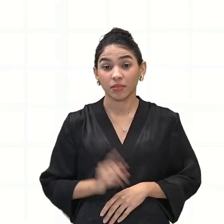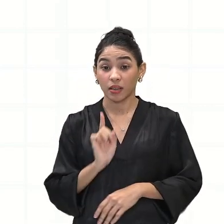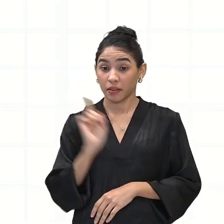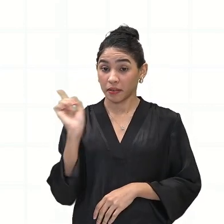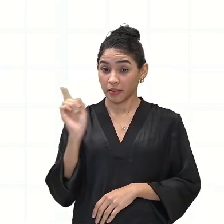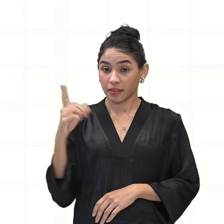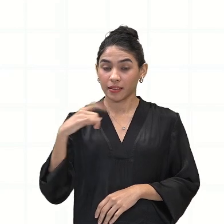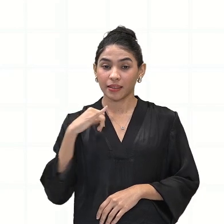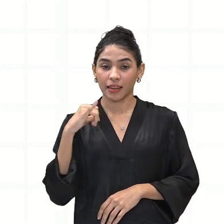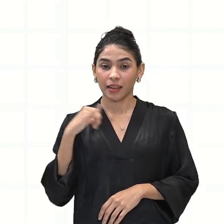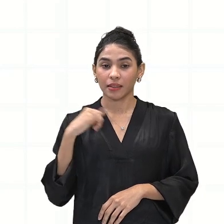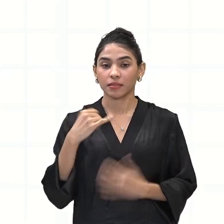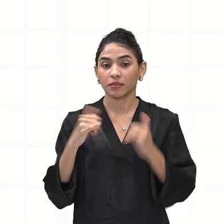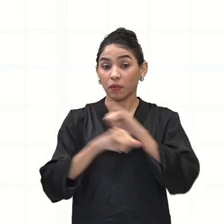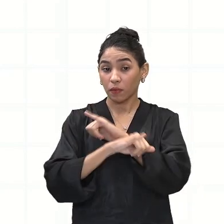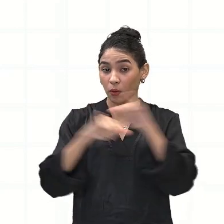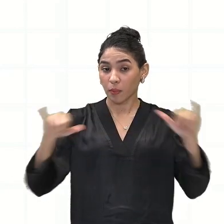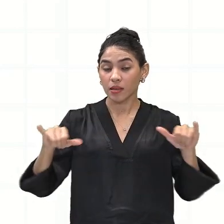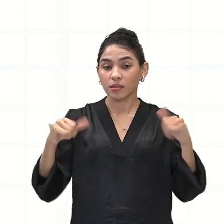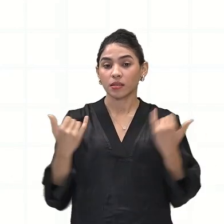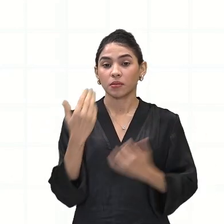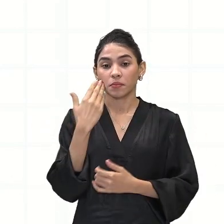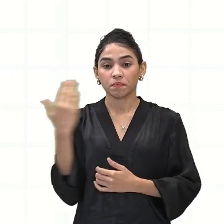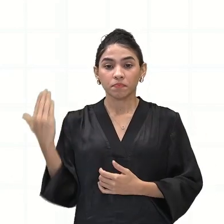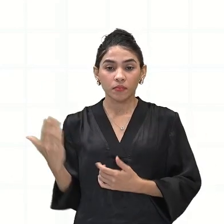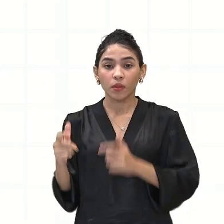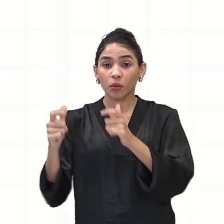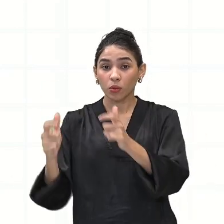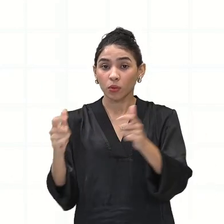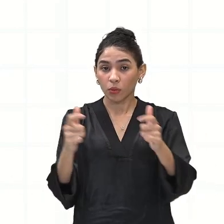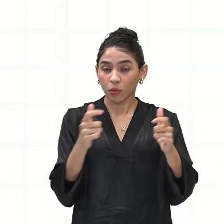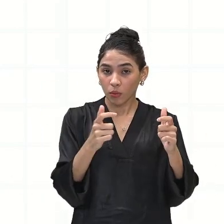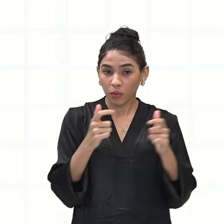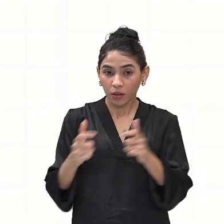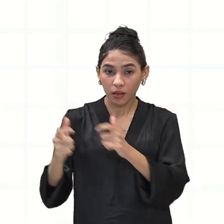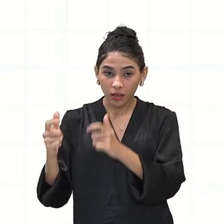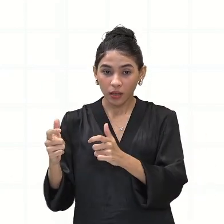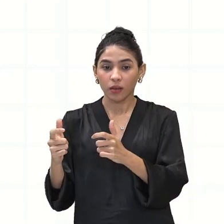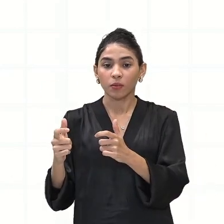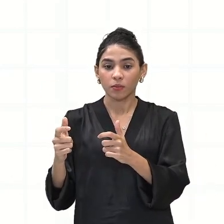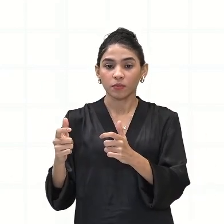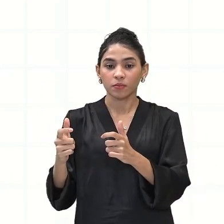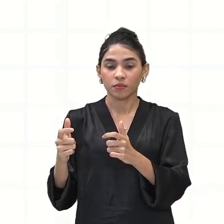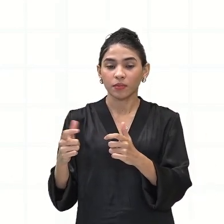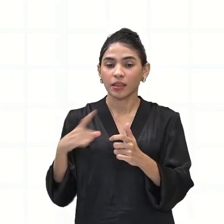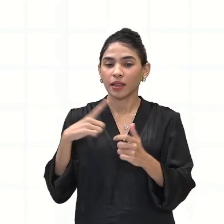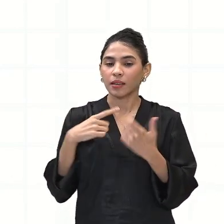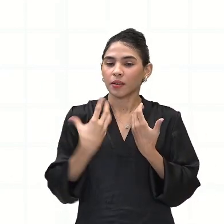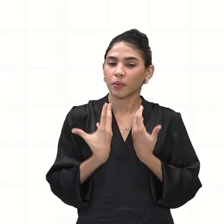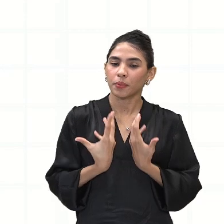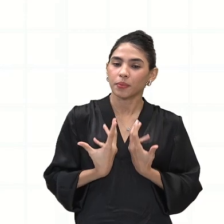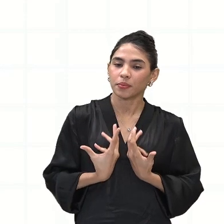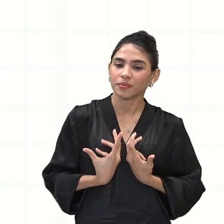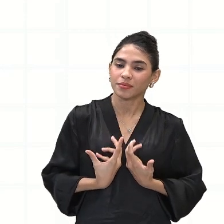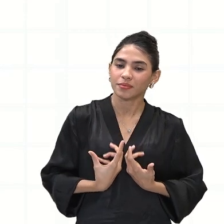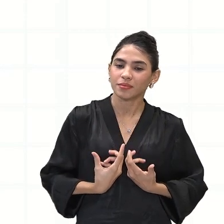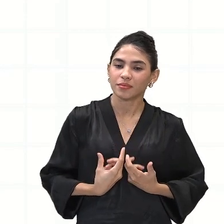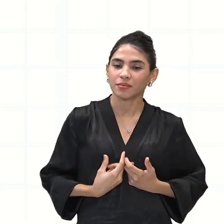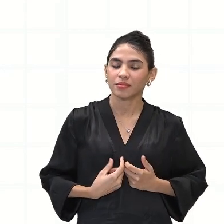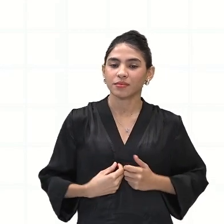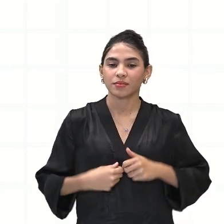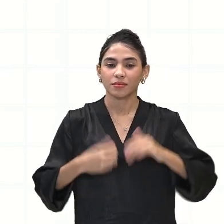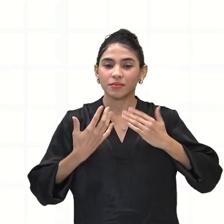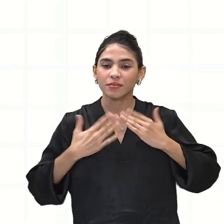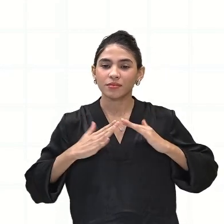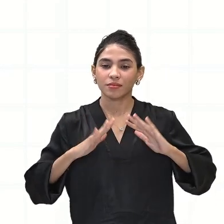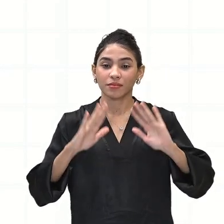o canto do pássaro, em cada canto um encanto e um acalanto. Mais uma vez trazendo